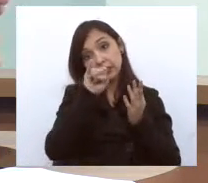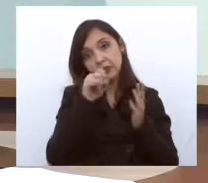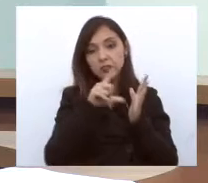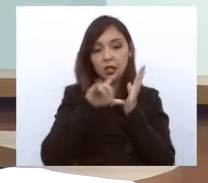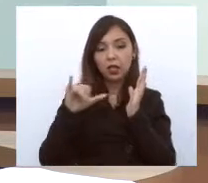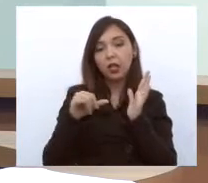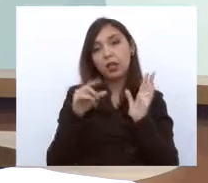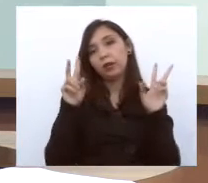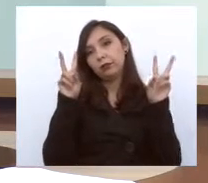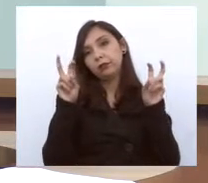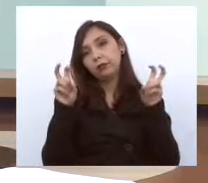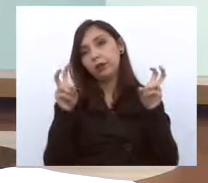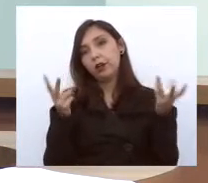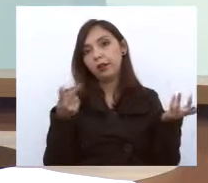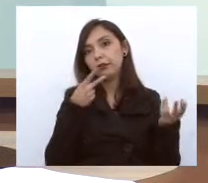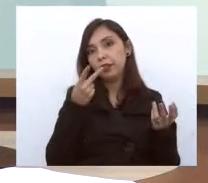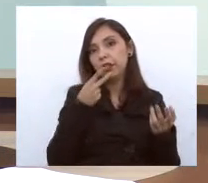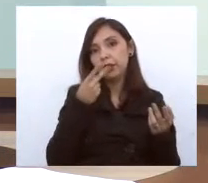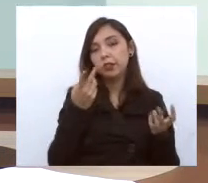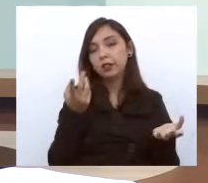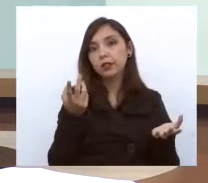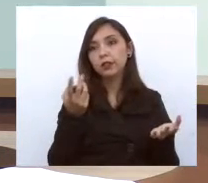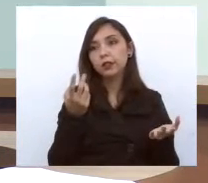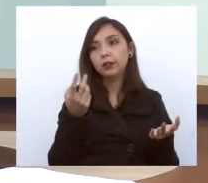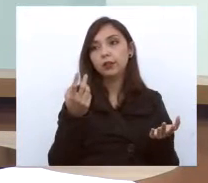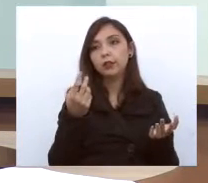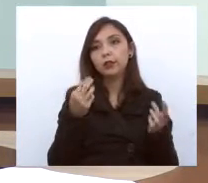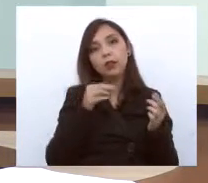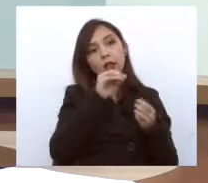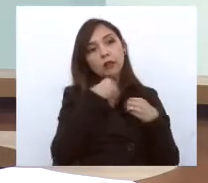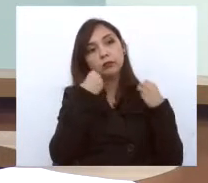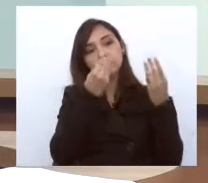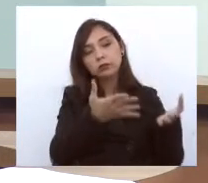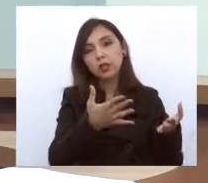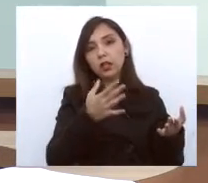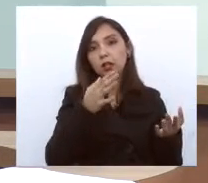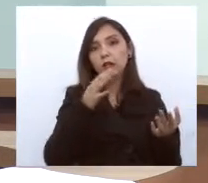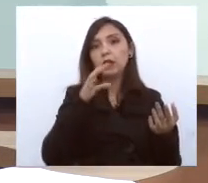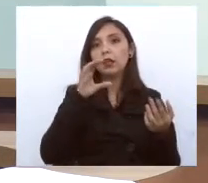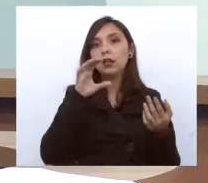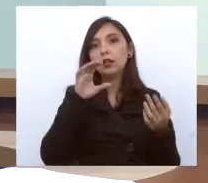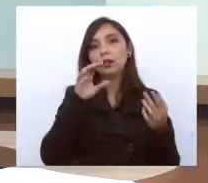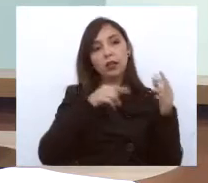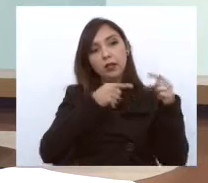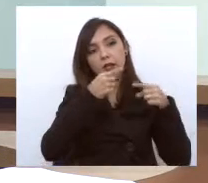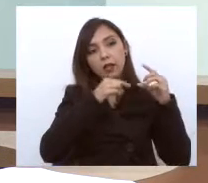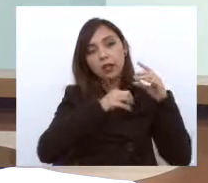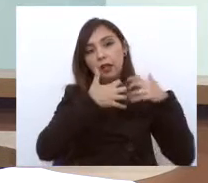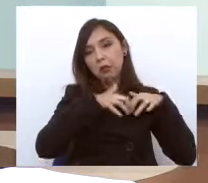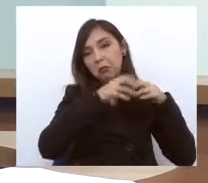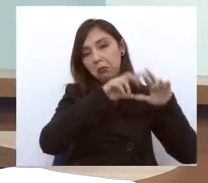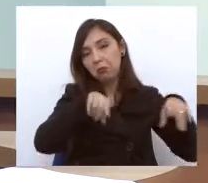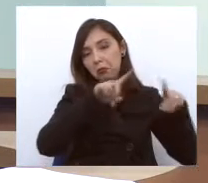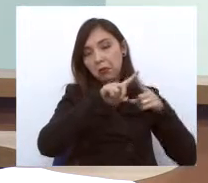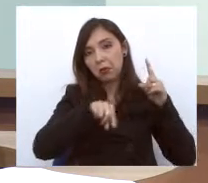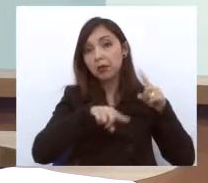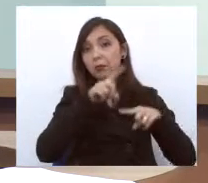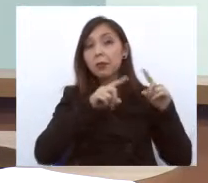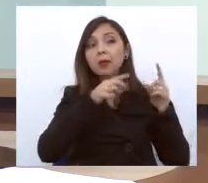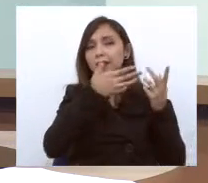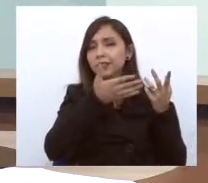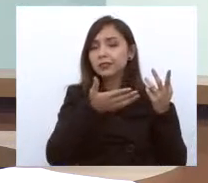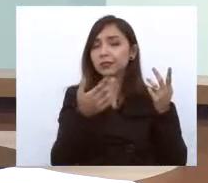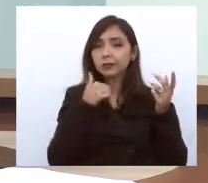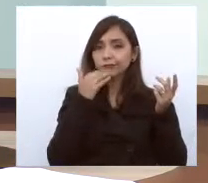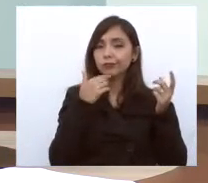falando sobre, sei lá, doação para a Santa Casa de um equipamento, aquele equipamento já foi doado, aquilo não tem